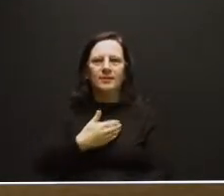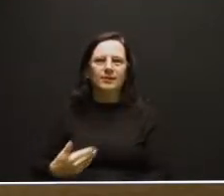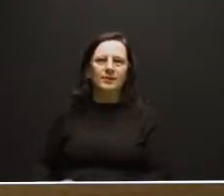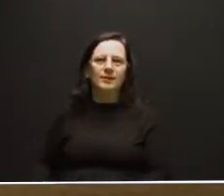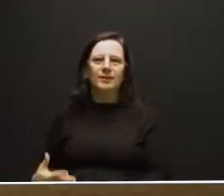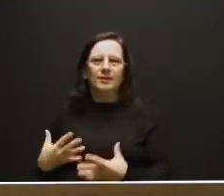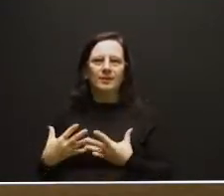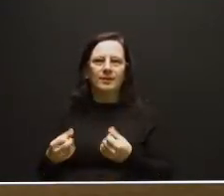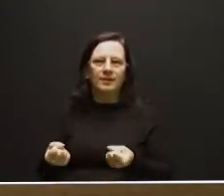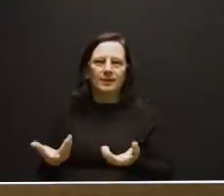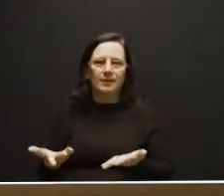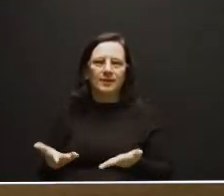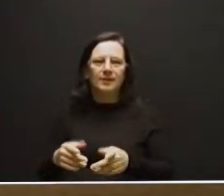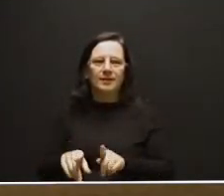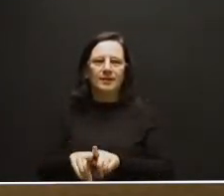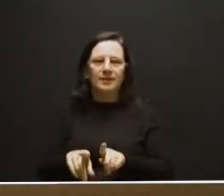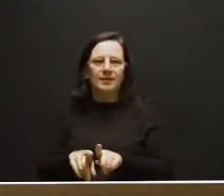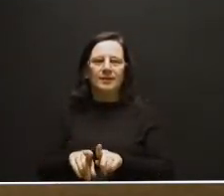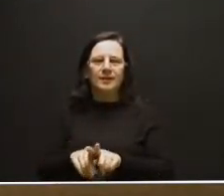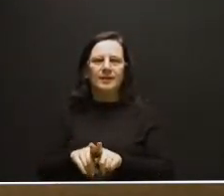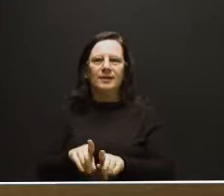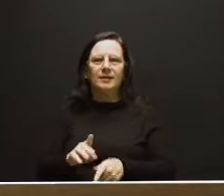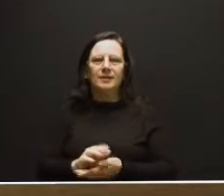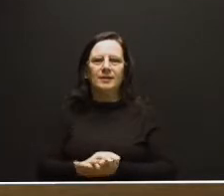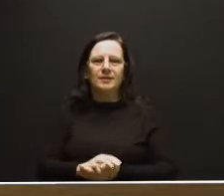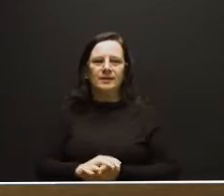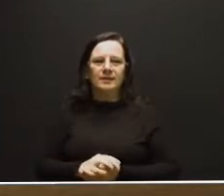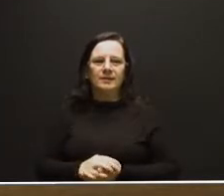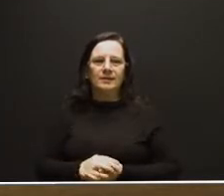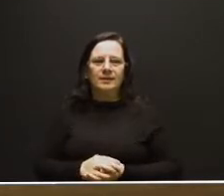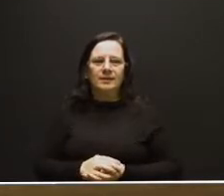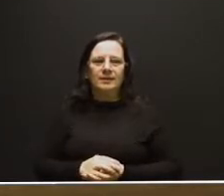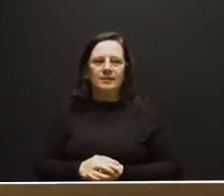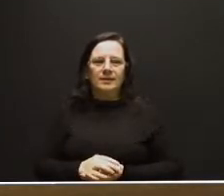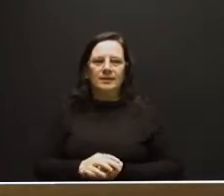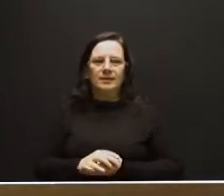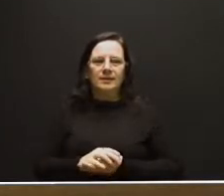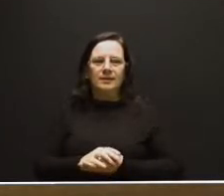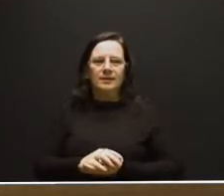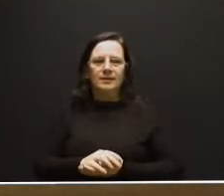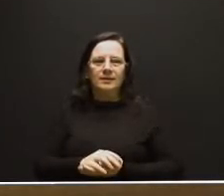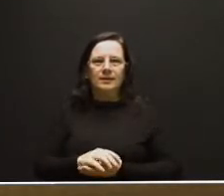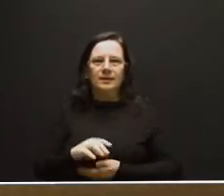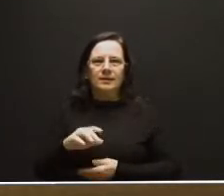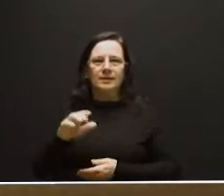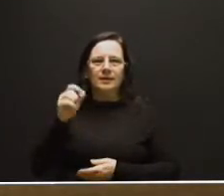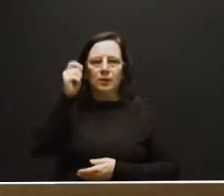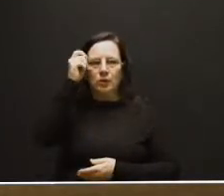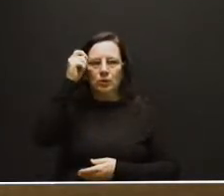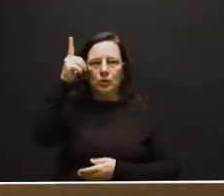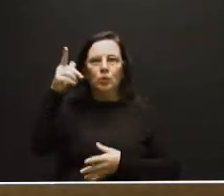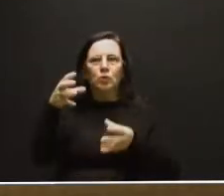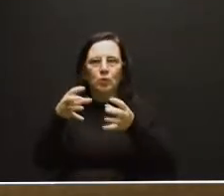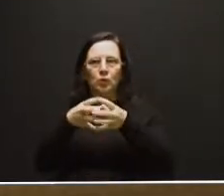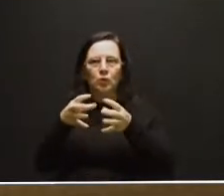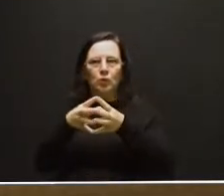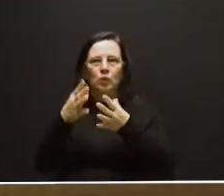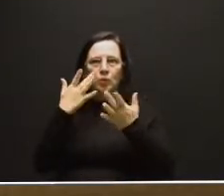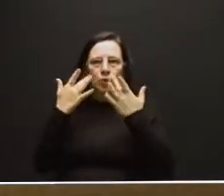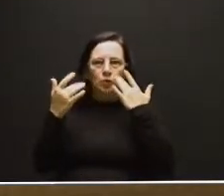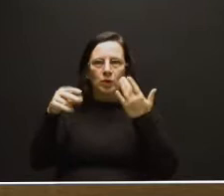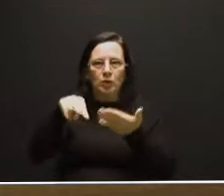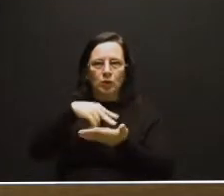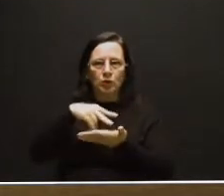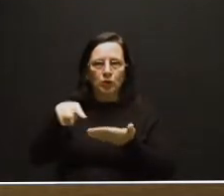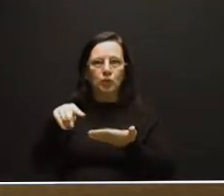na cultura pontos positivos é na cultura os grupos artísticos que passam